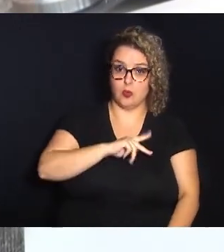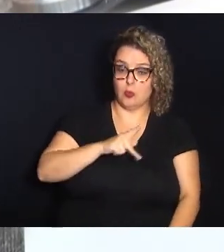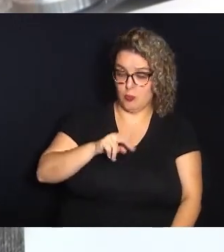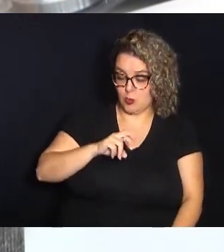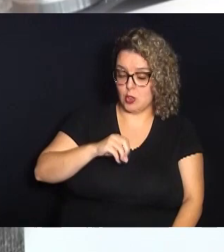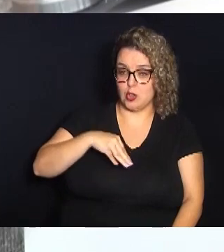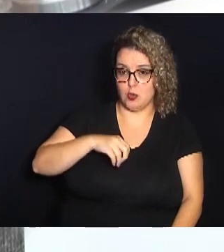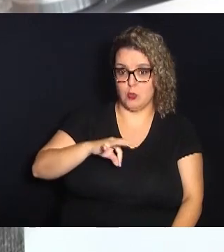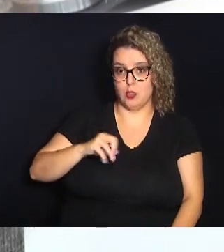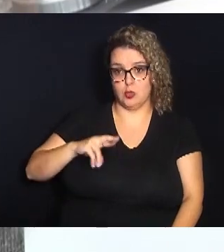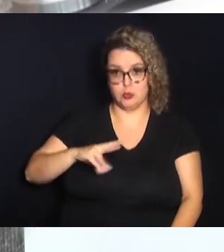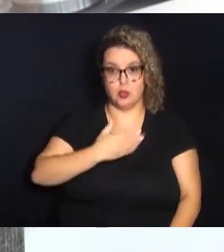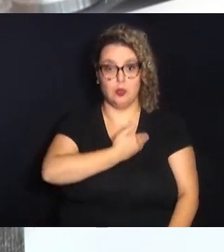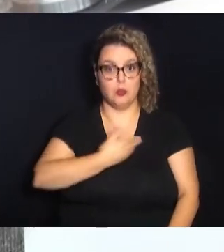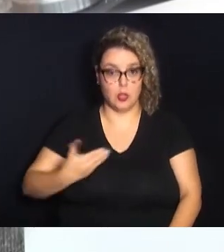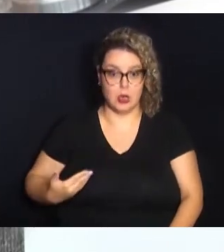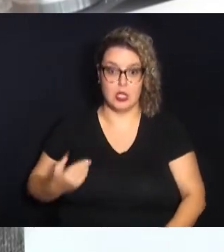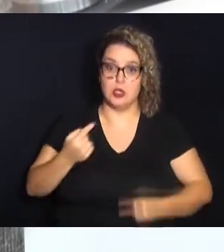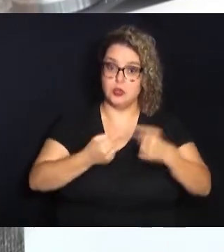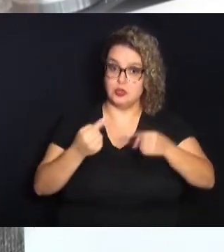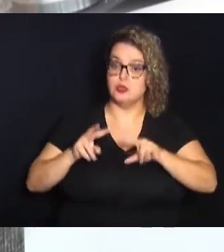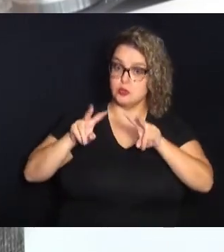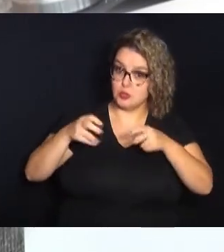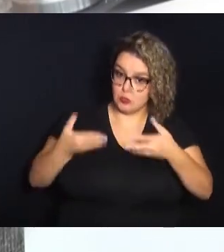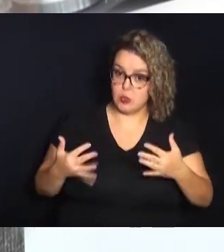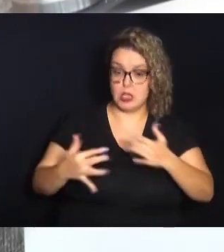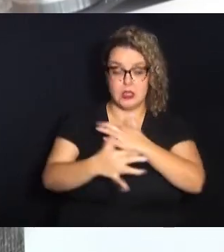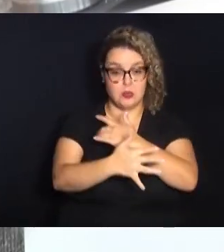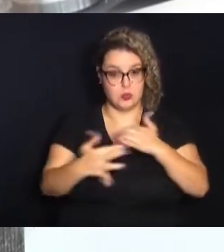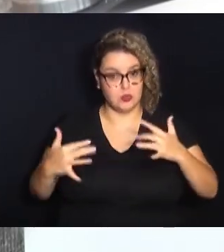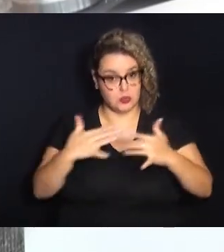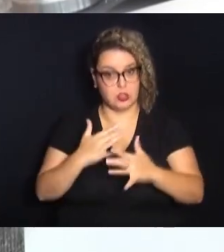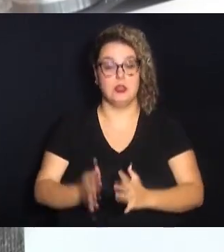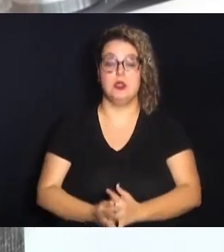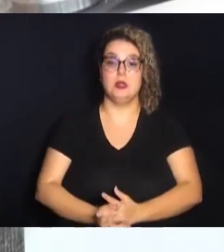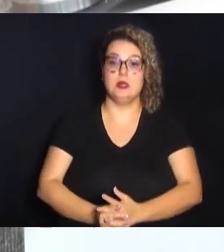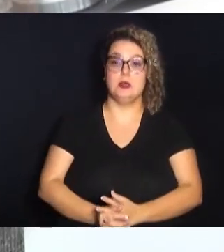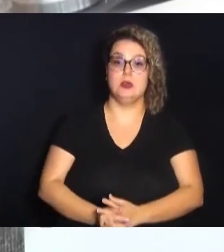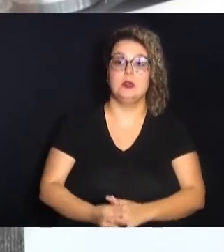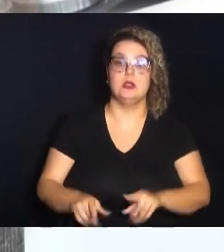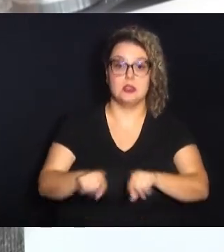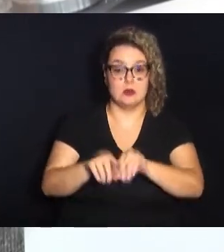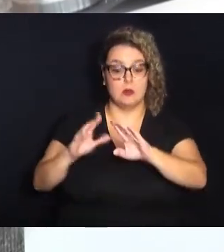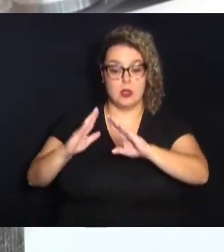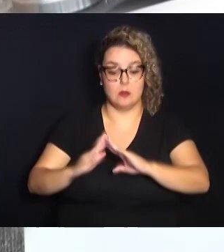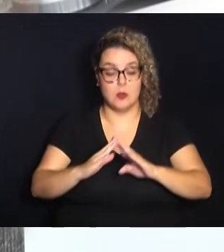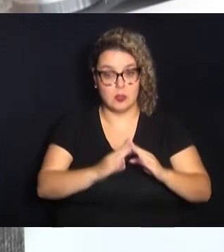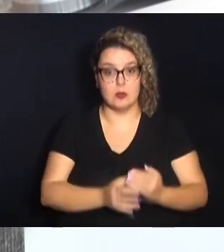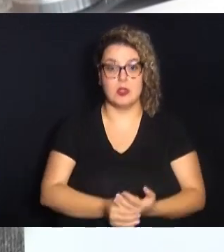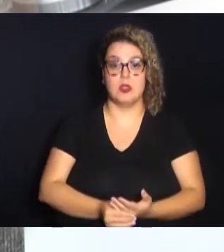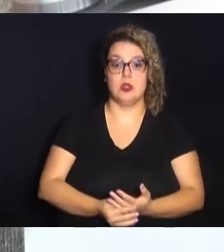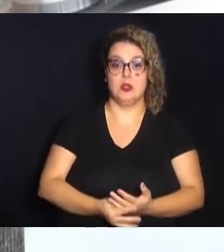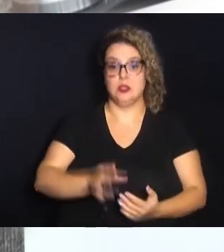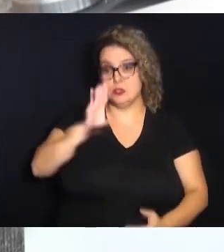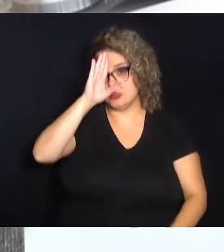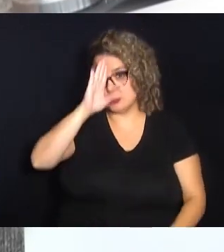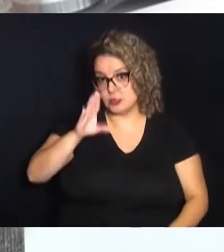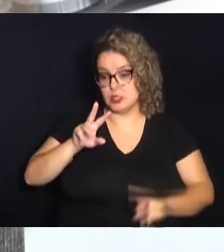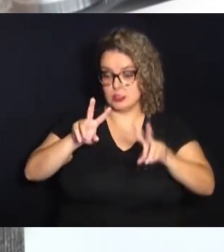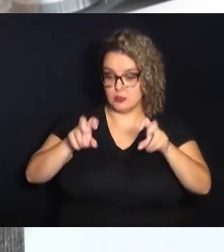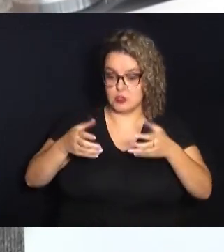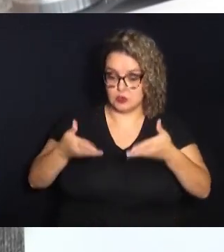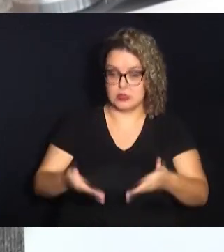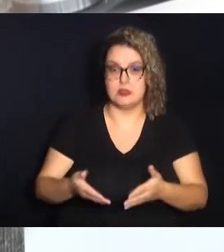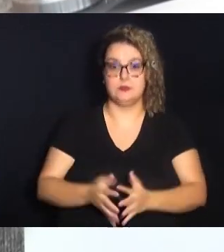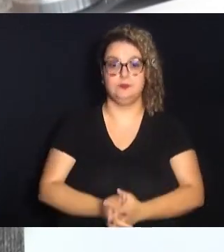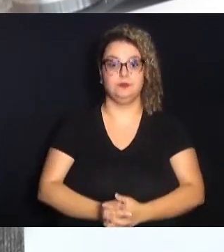um promotor público que que que debata sobre questões urbanas e questões habitacionais que incide diretamente